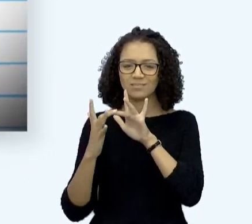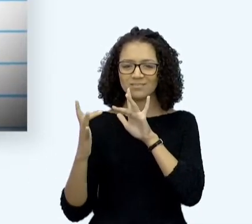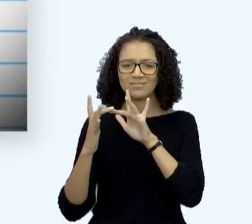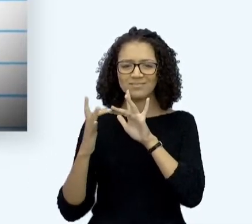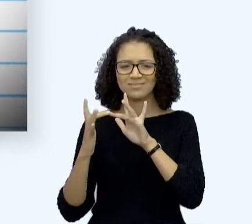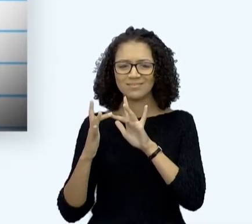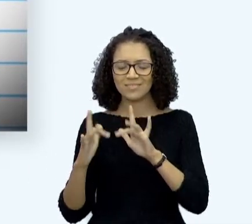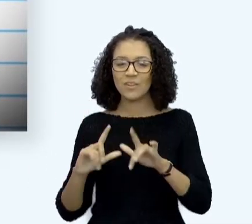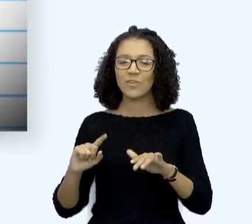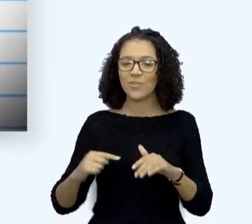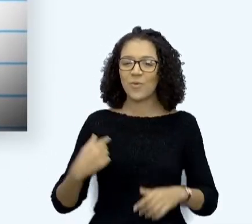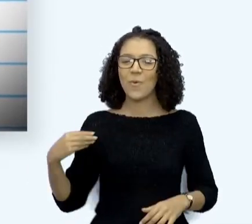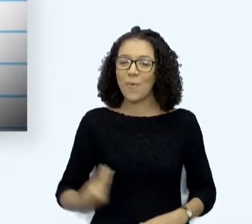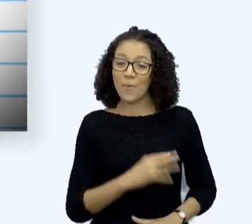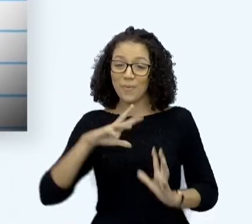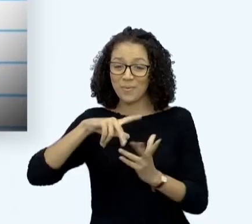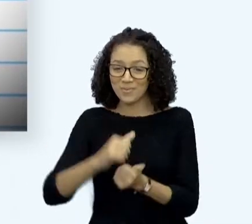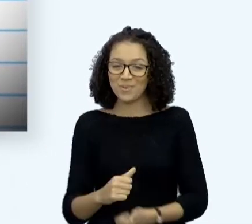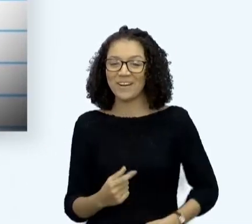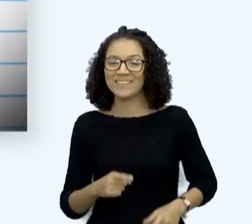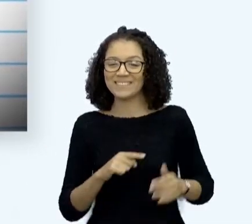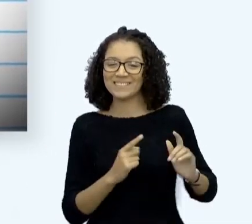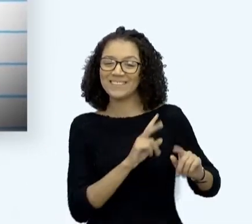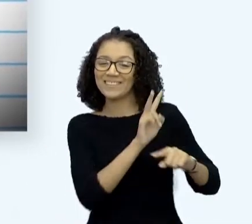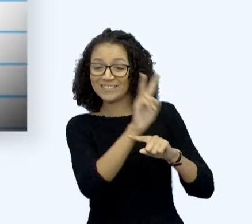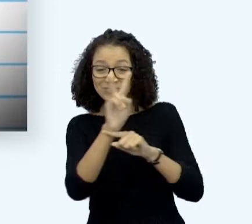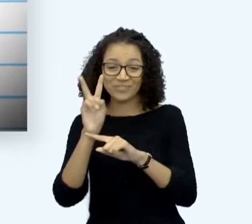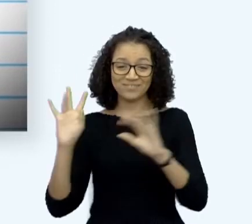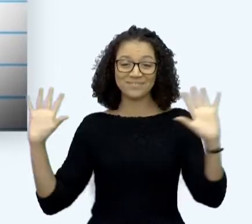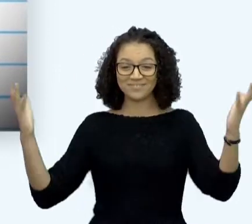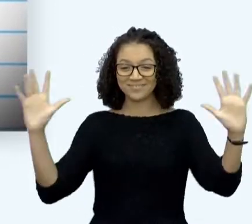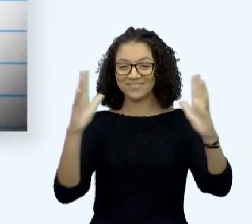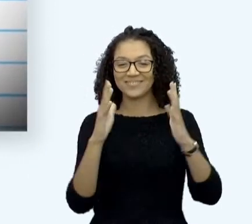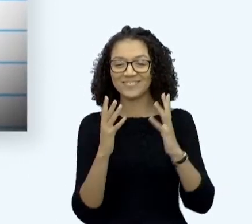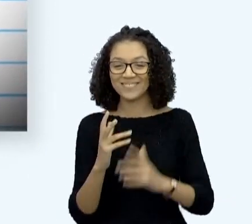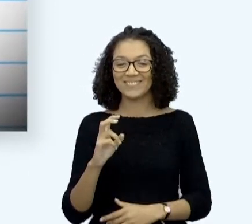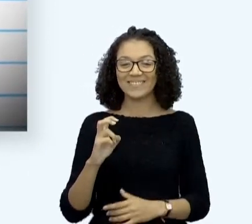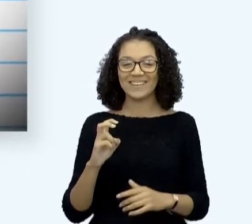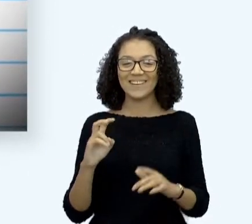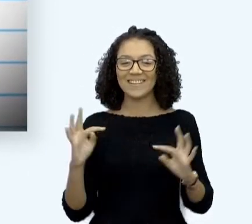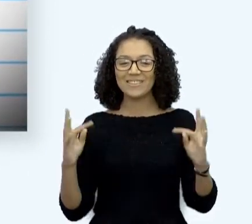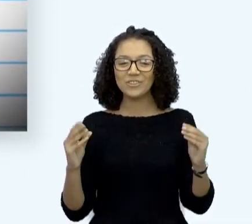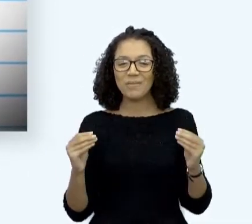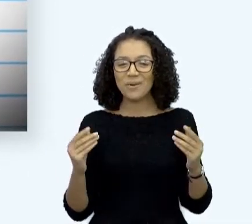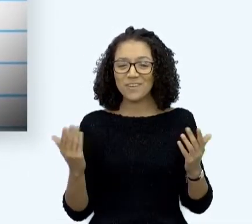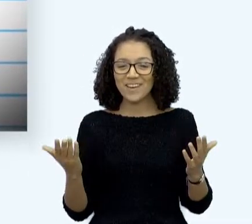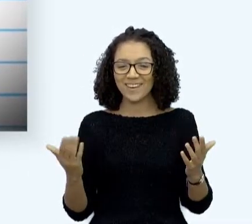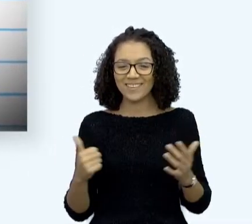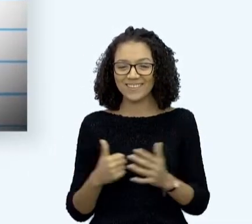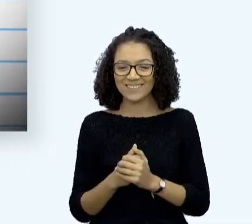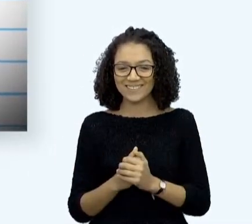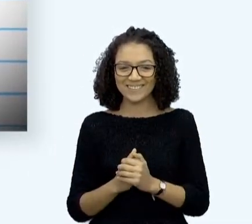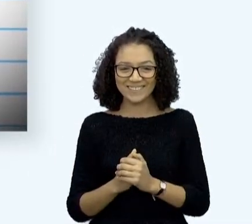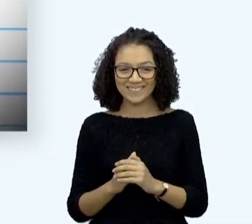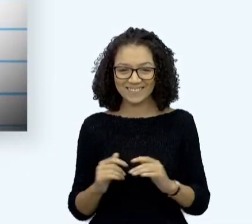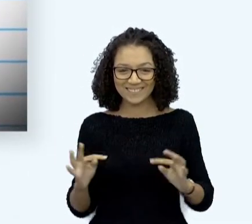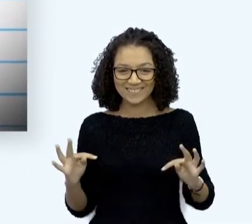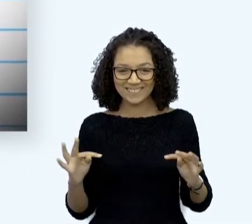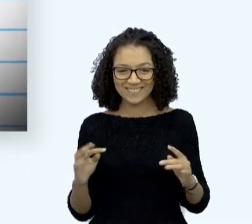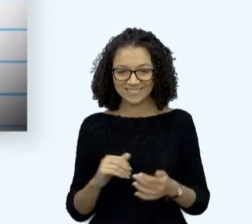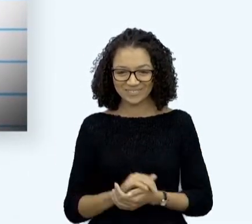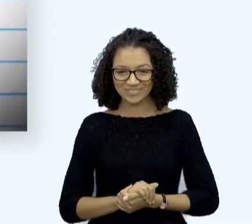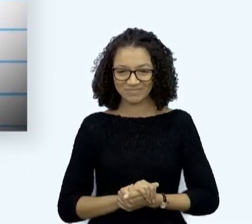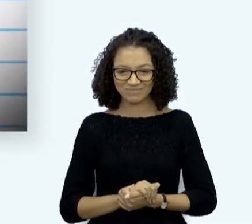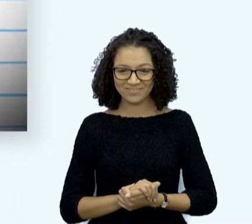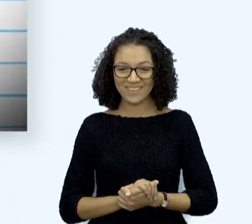mundo sustentável para todos nós. Se ligue nos outros 16 Objetivos de Desenvolvimento Sustentável aqui no nosso canal.